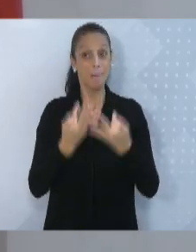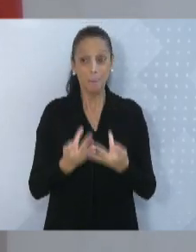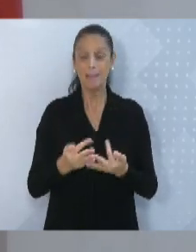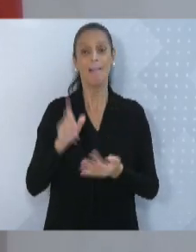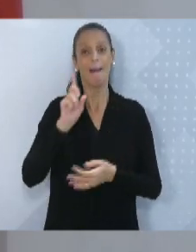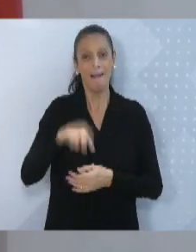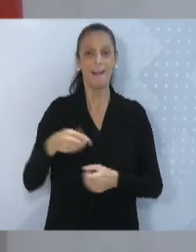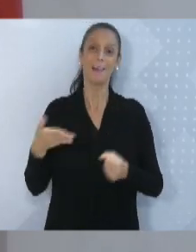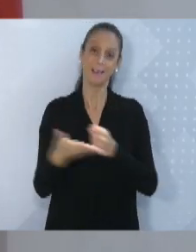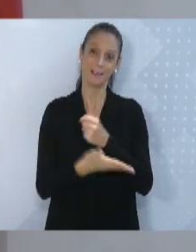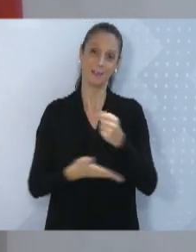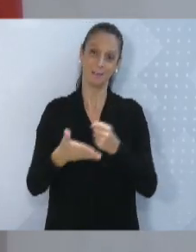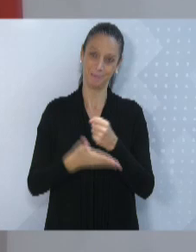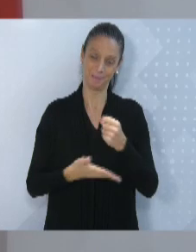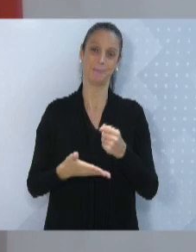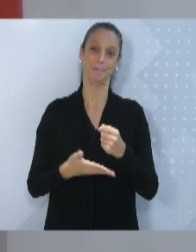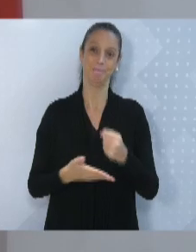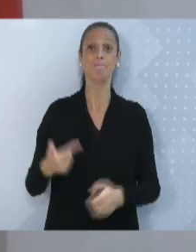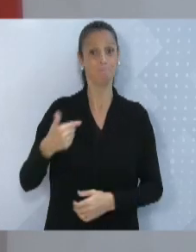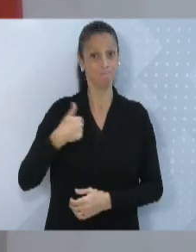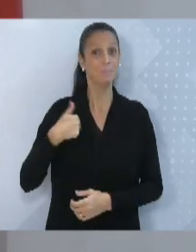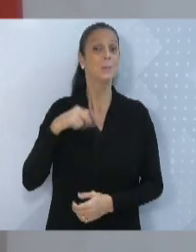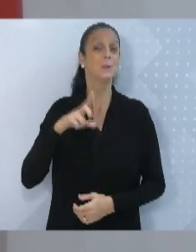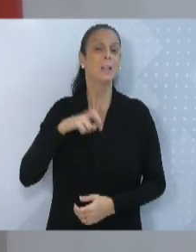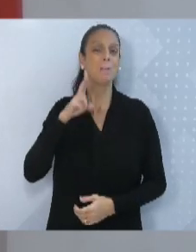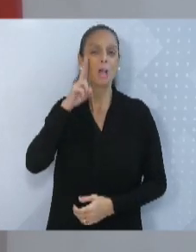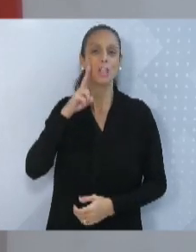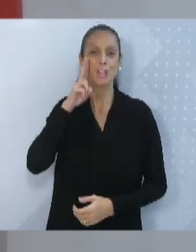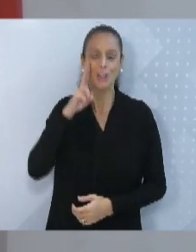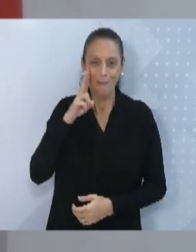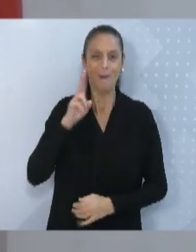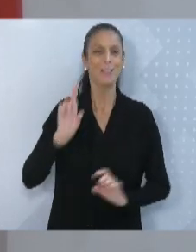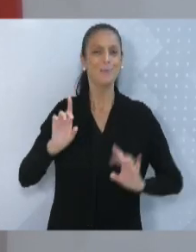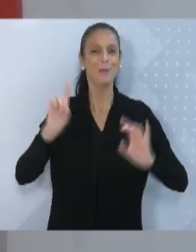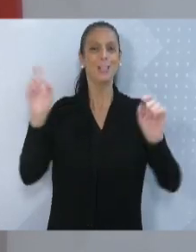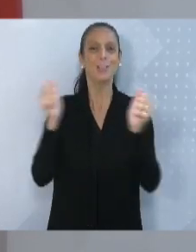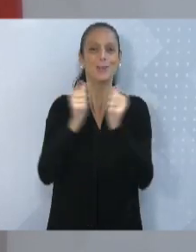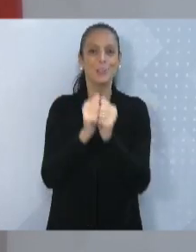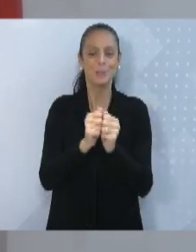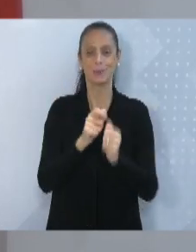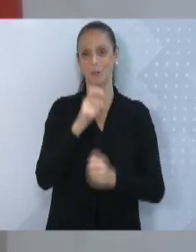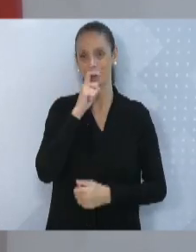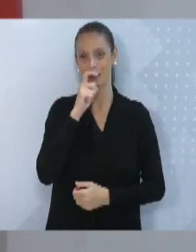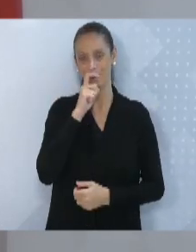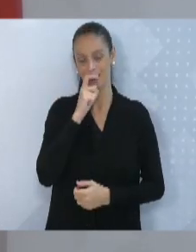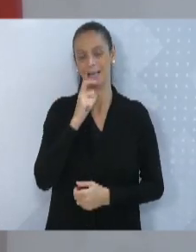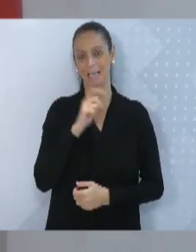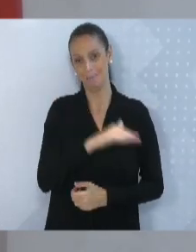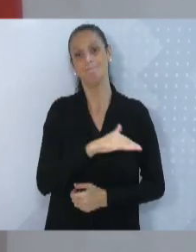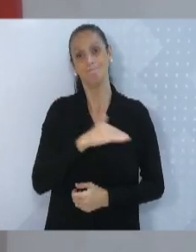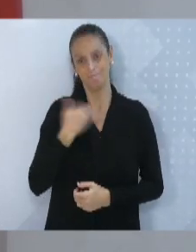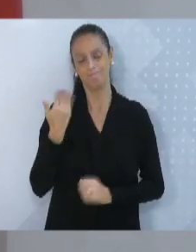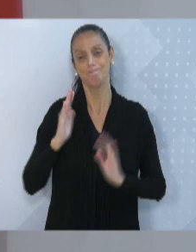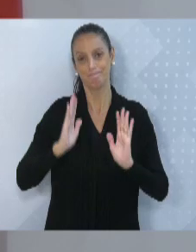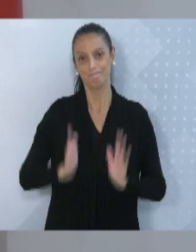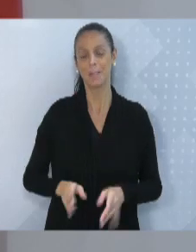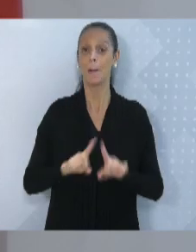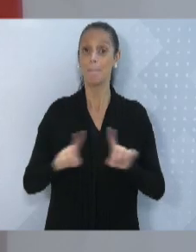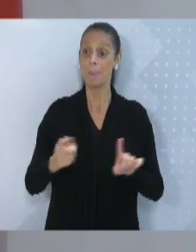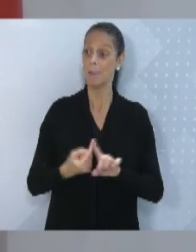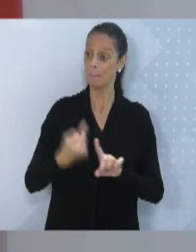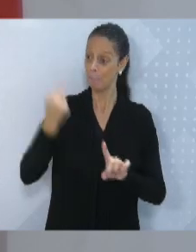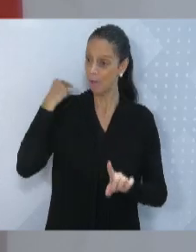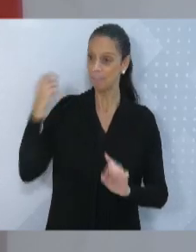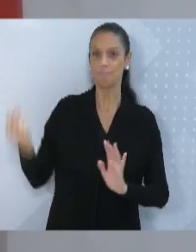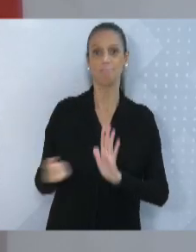é a nossa base né e eu tenho uma história muito especial com meu pai hoje ele não está mais aqui mas com certeza fez parte